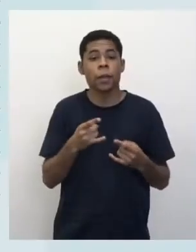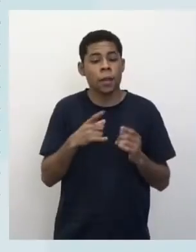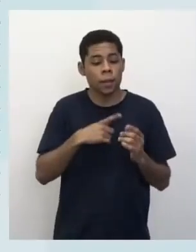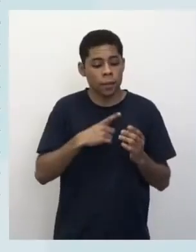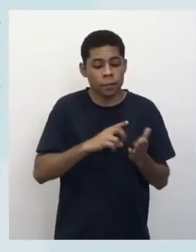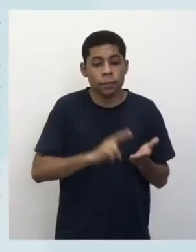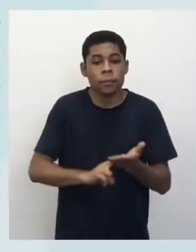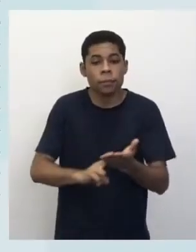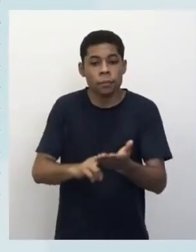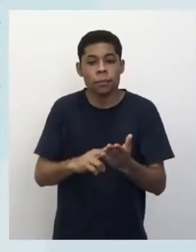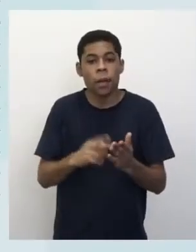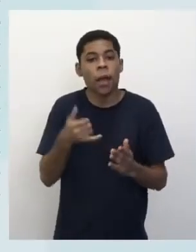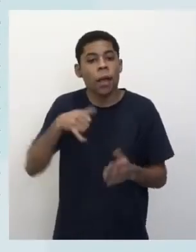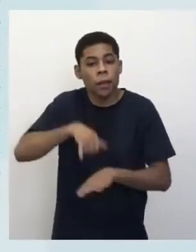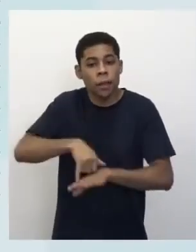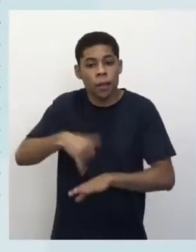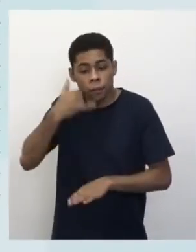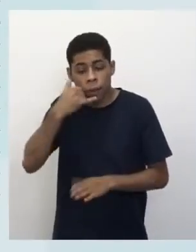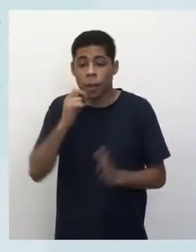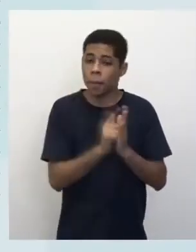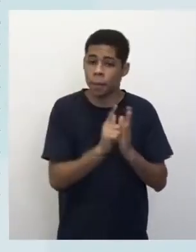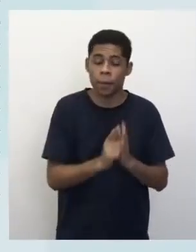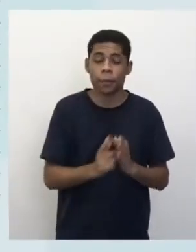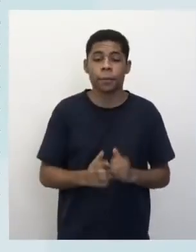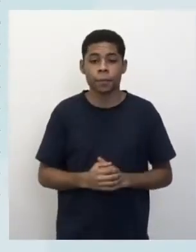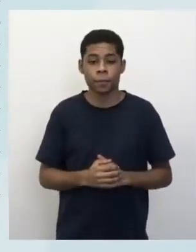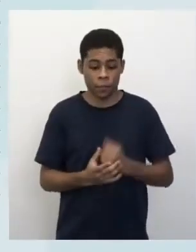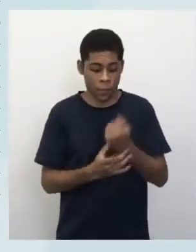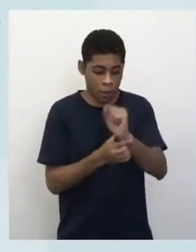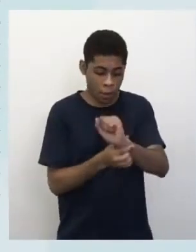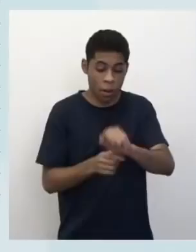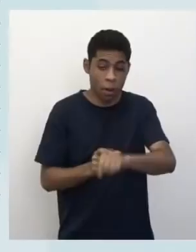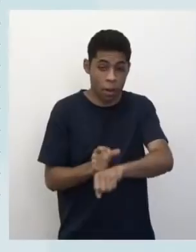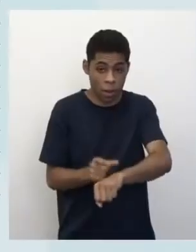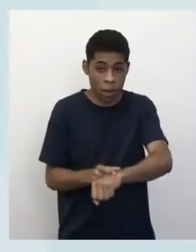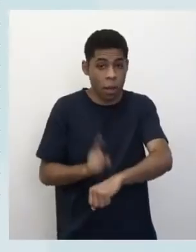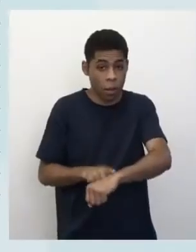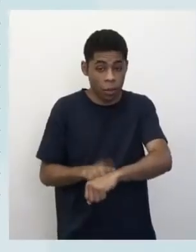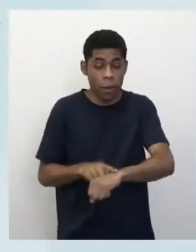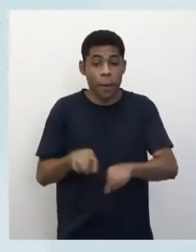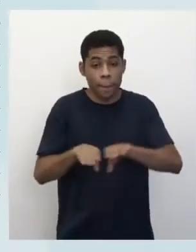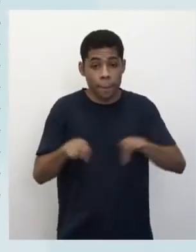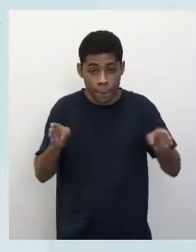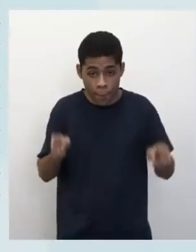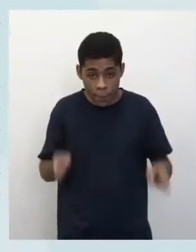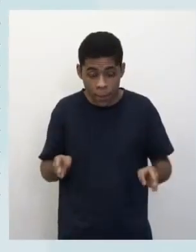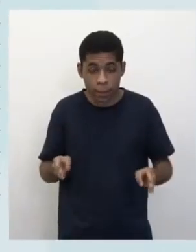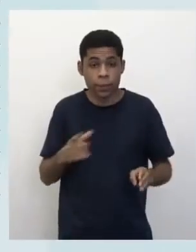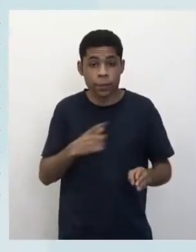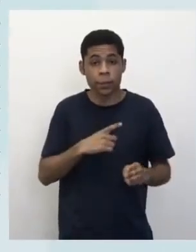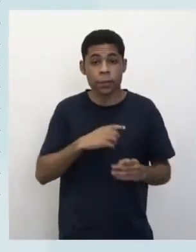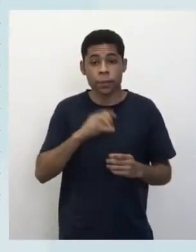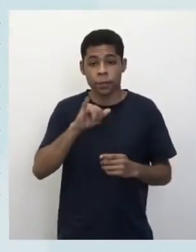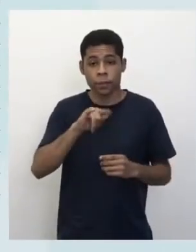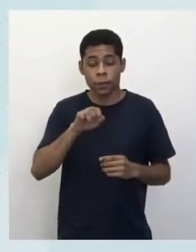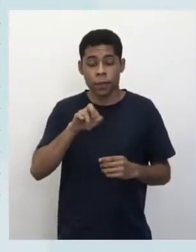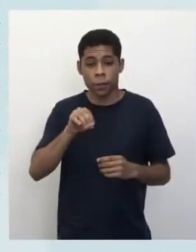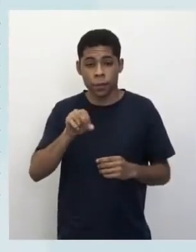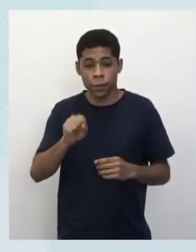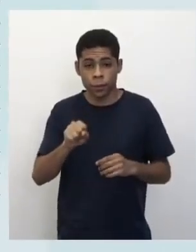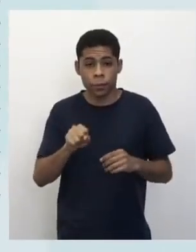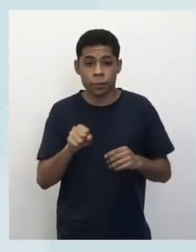bilhetes, telefone, papéis. Relógio. Mesa, cavalete, cinzeiros,